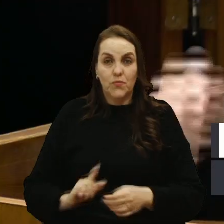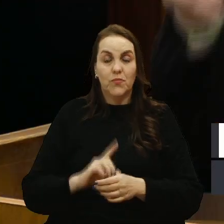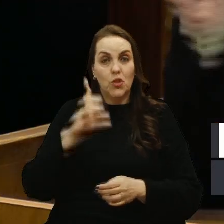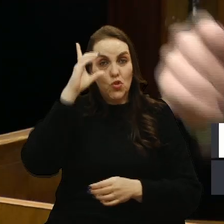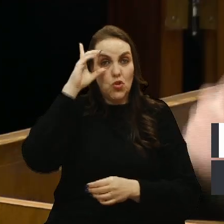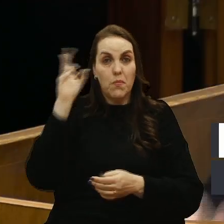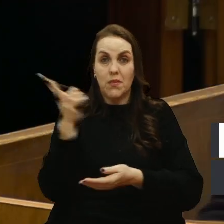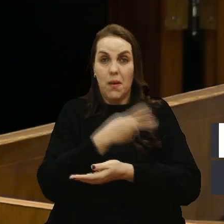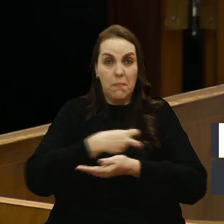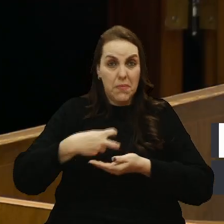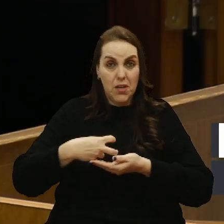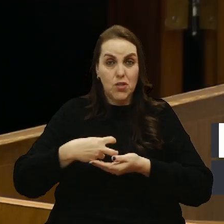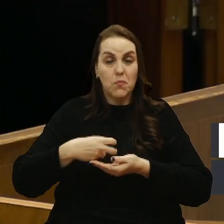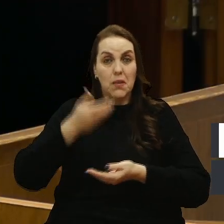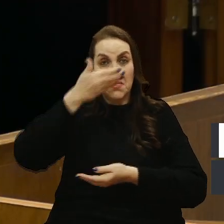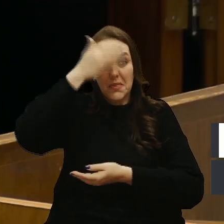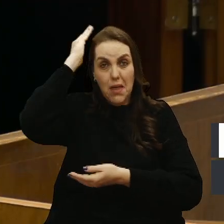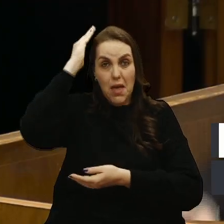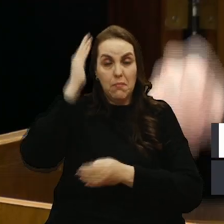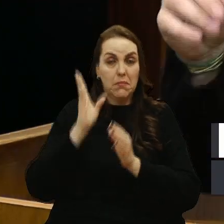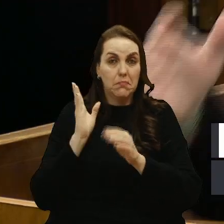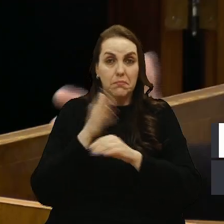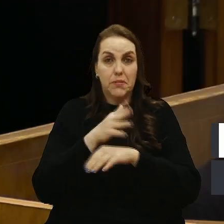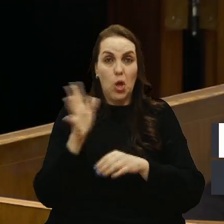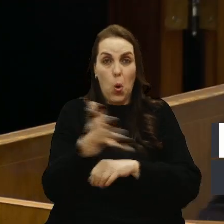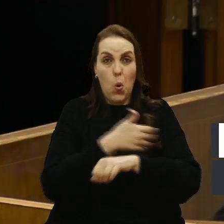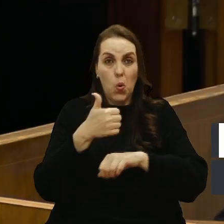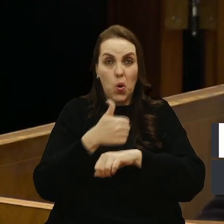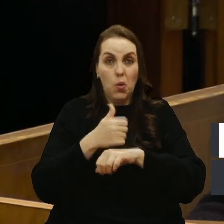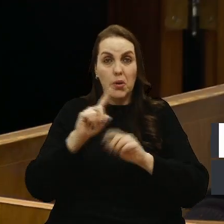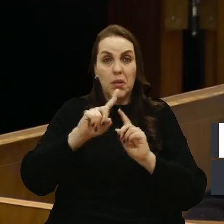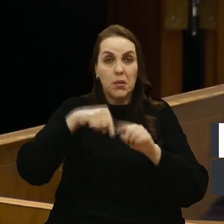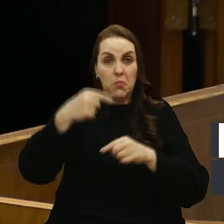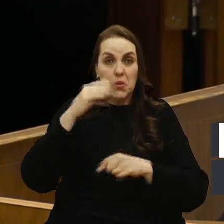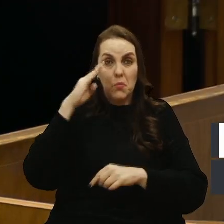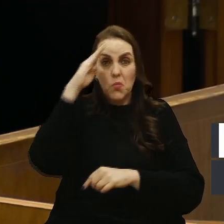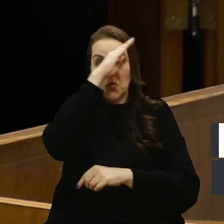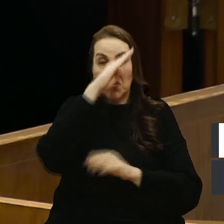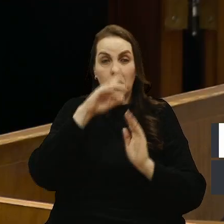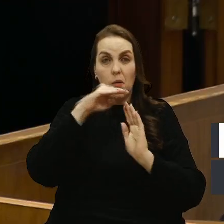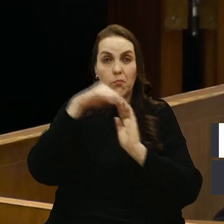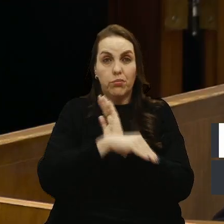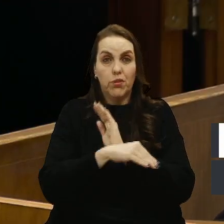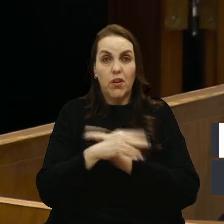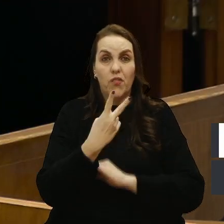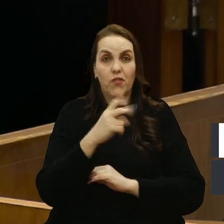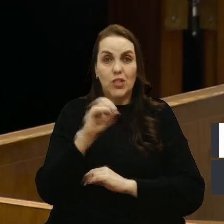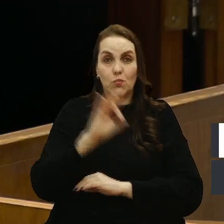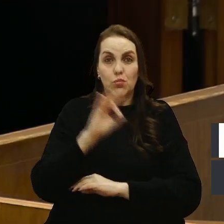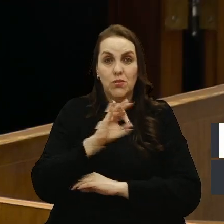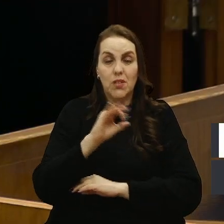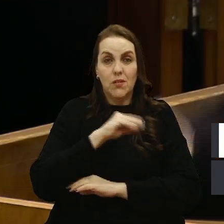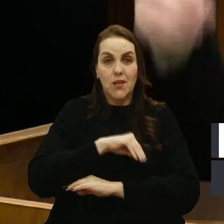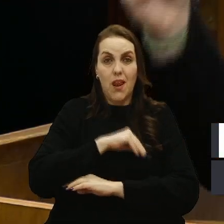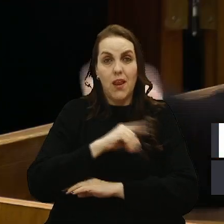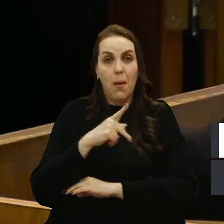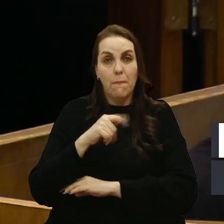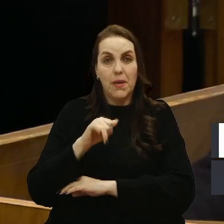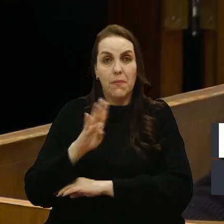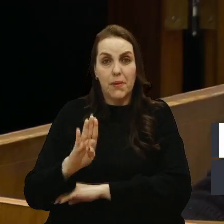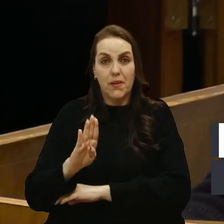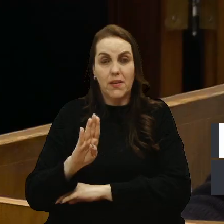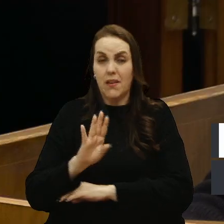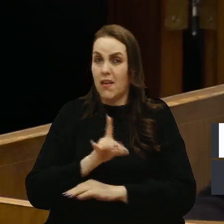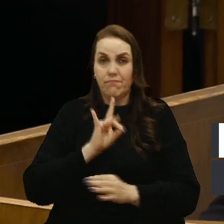impeachmentada, Temer entrou no governo através de um golpe, depois Bolsonaro caiu para menos de 20% de salário do PIB. Isso é